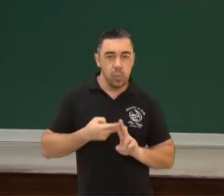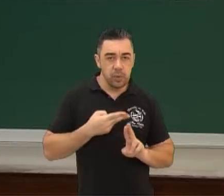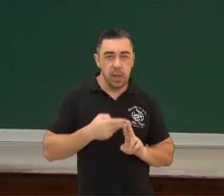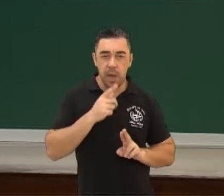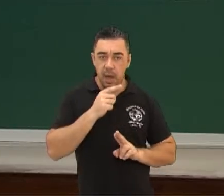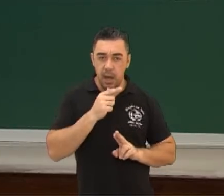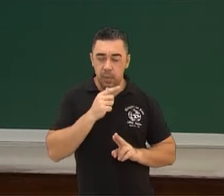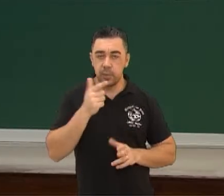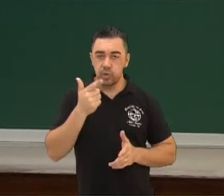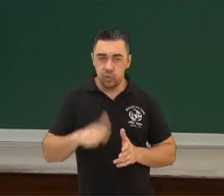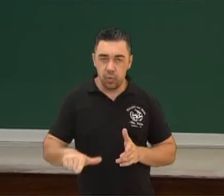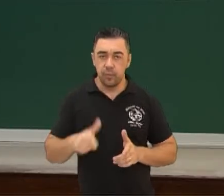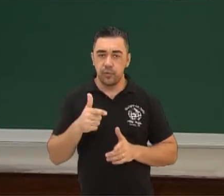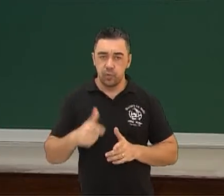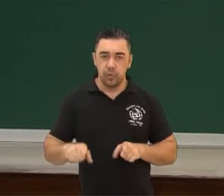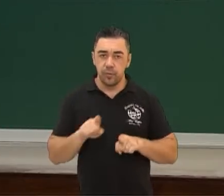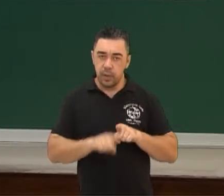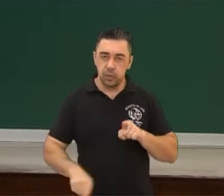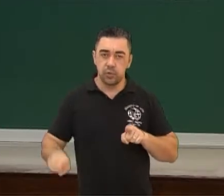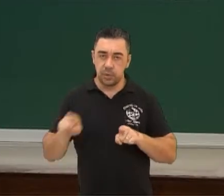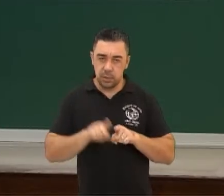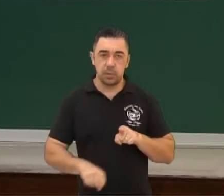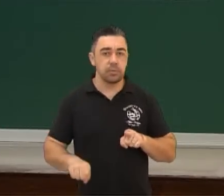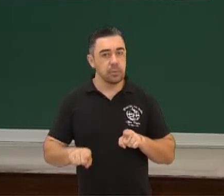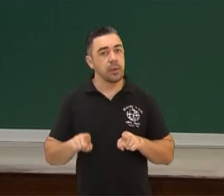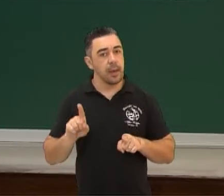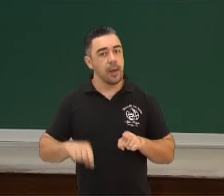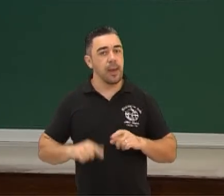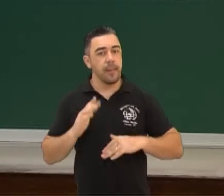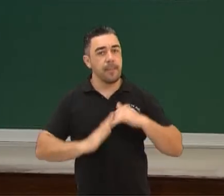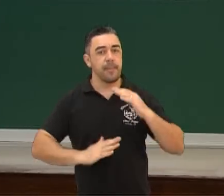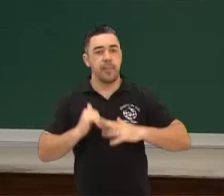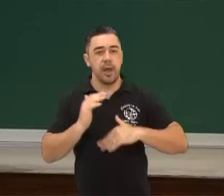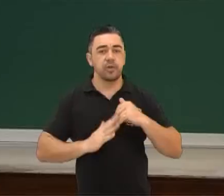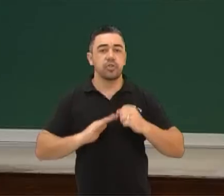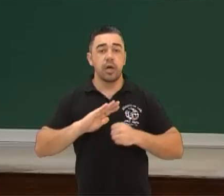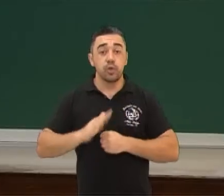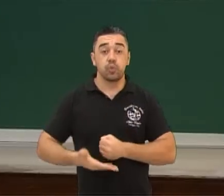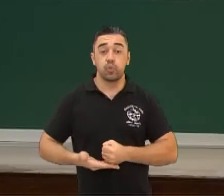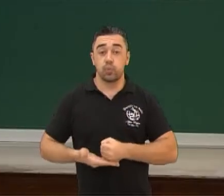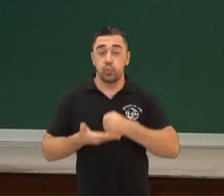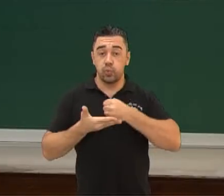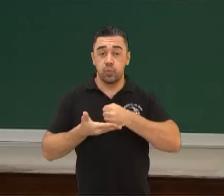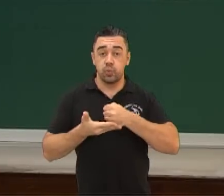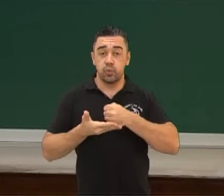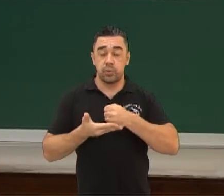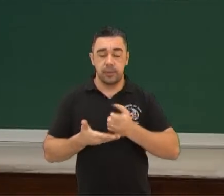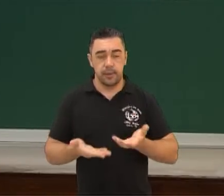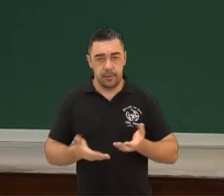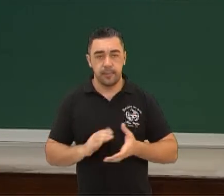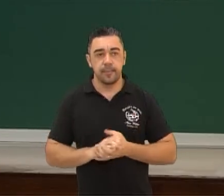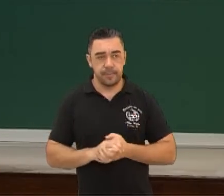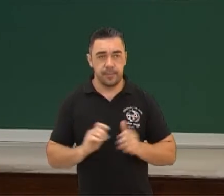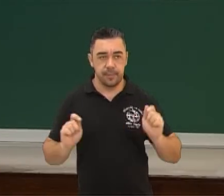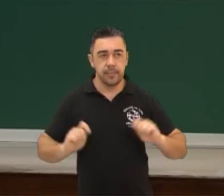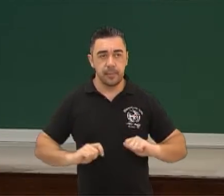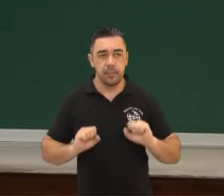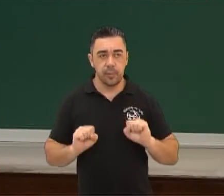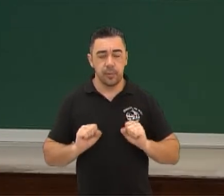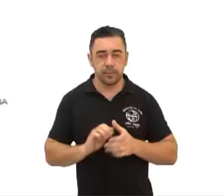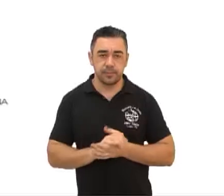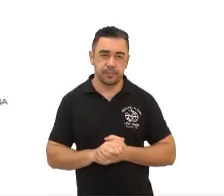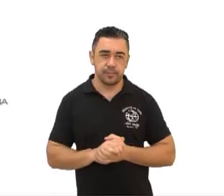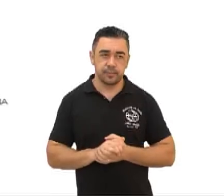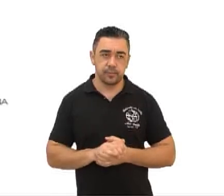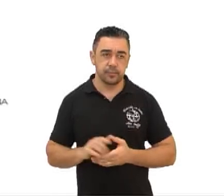reutilizar a água, né? Então, seriam práticas sustentáveis, que podem vir a acontecer, sim. E